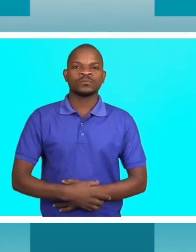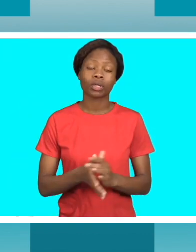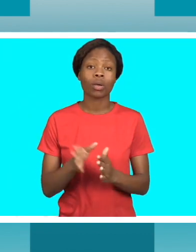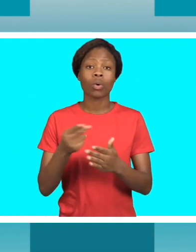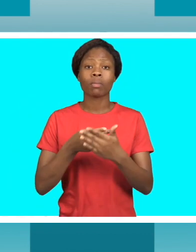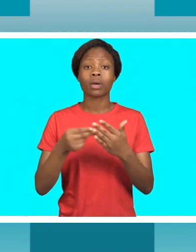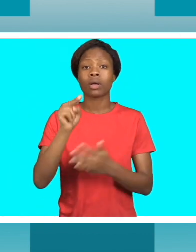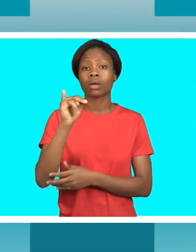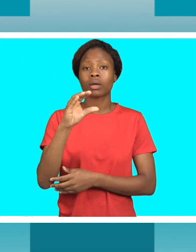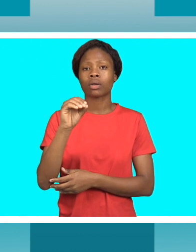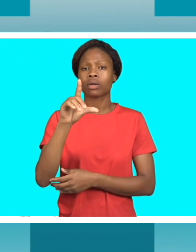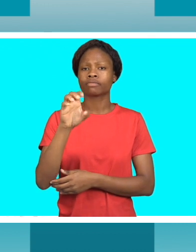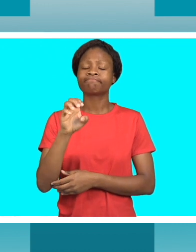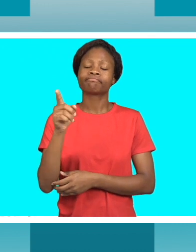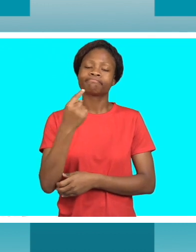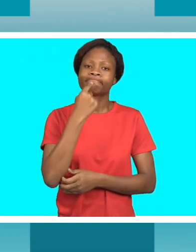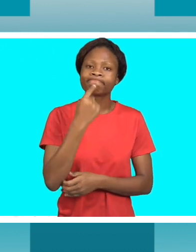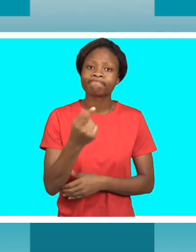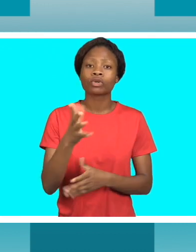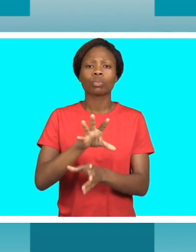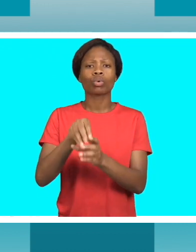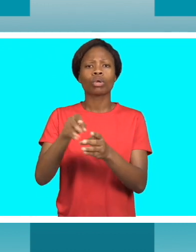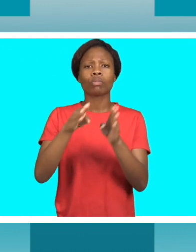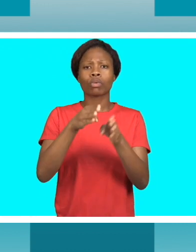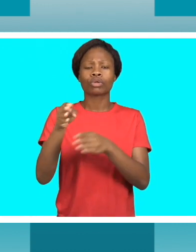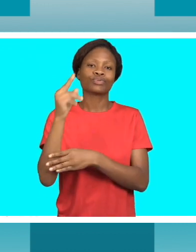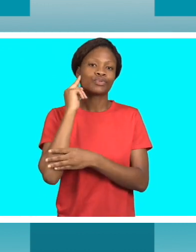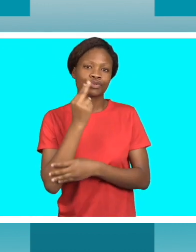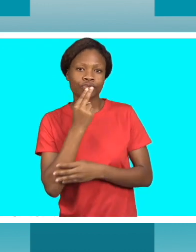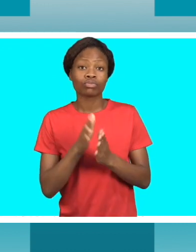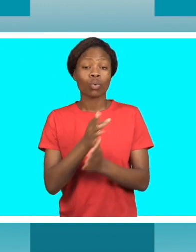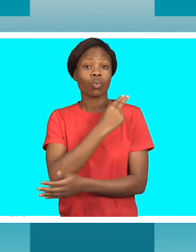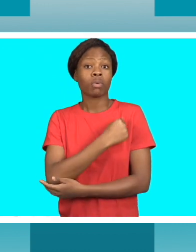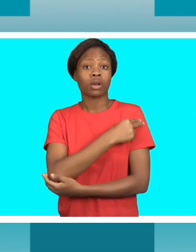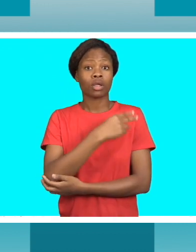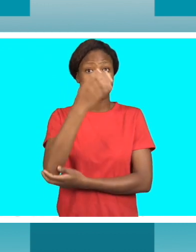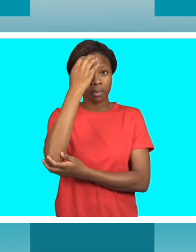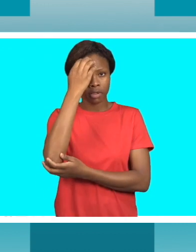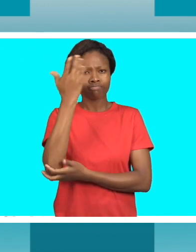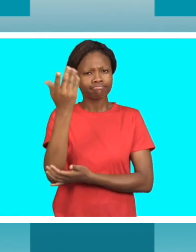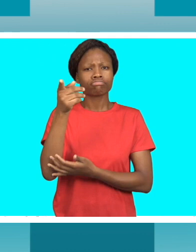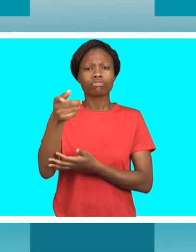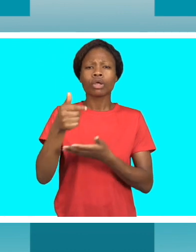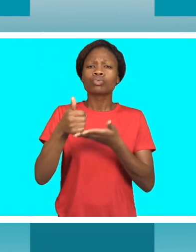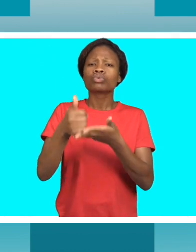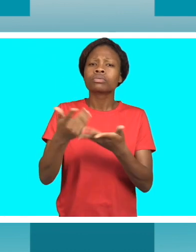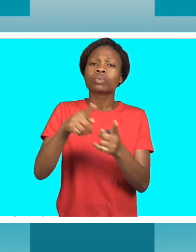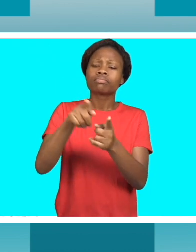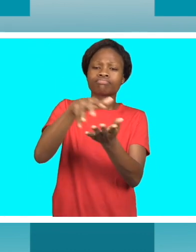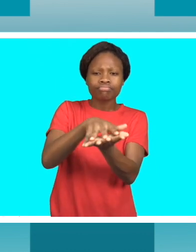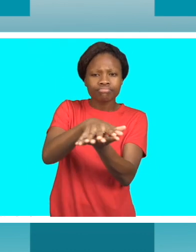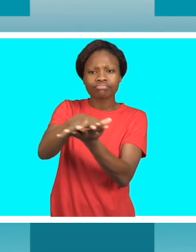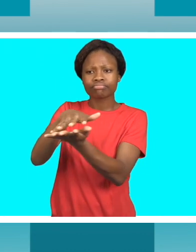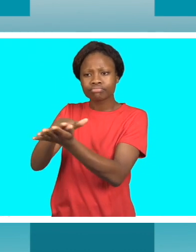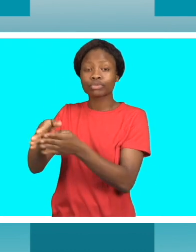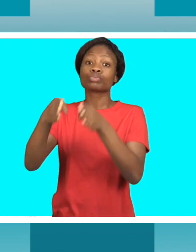Nicole assegura que a inclusão de pessoas desta camada social no Porto de Maputo ajudou a consciencializar